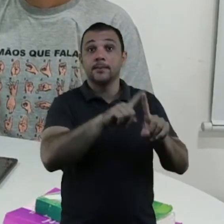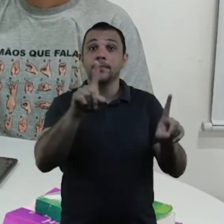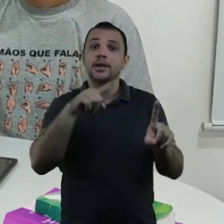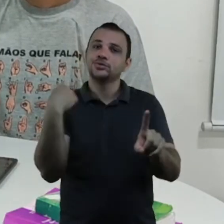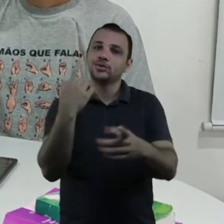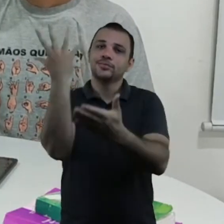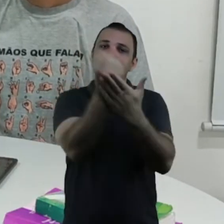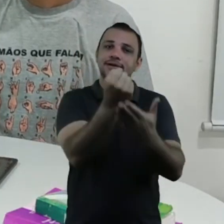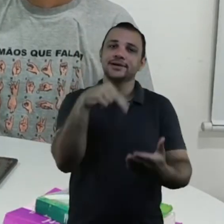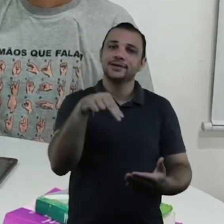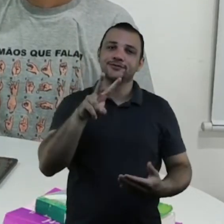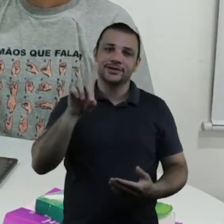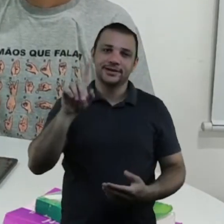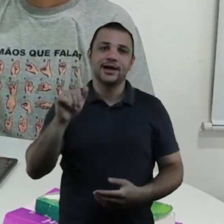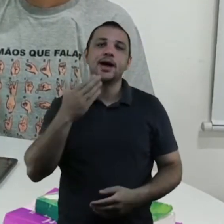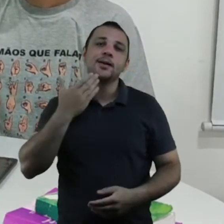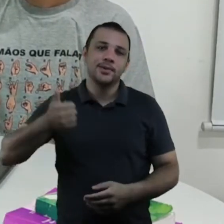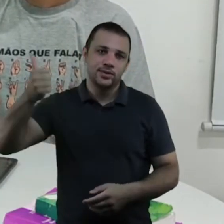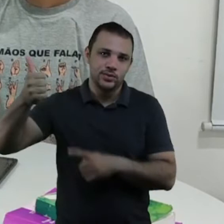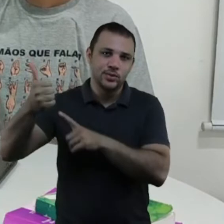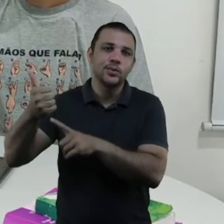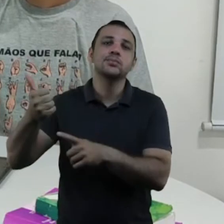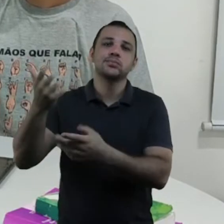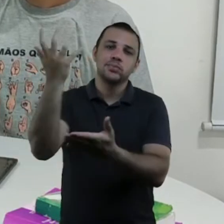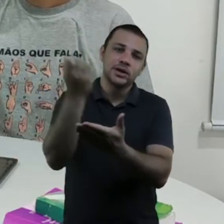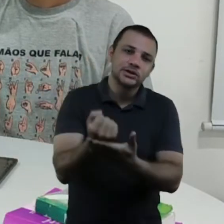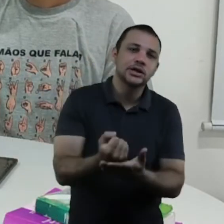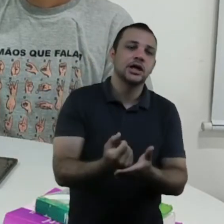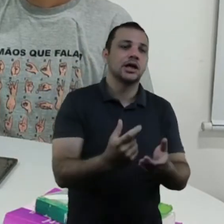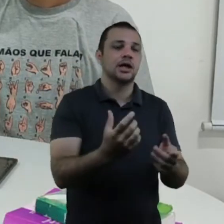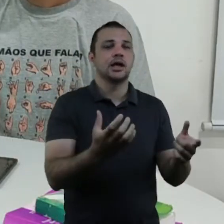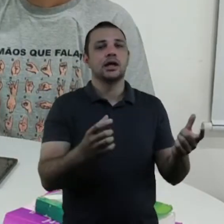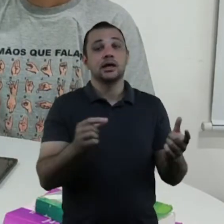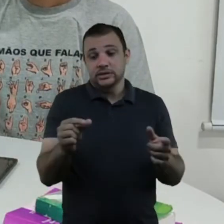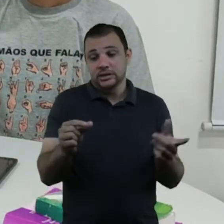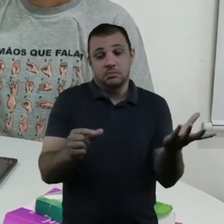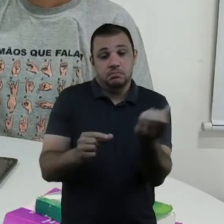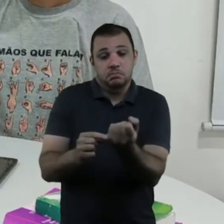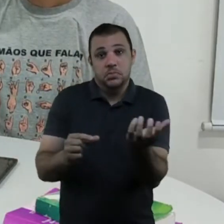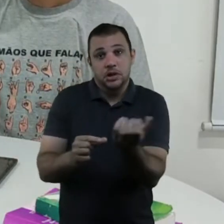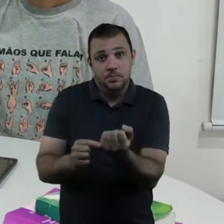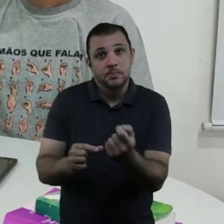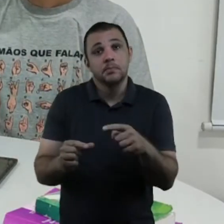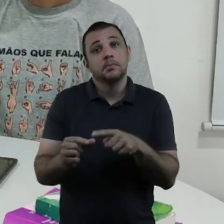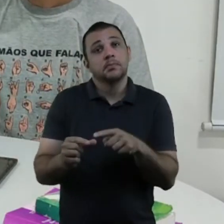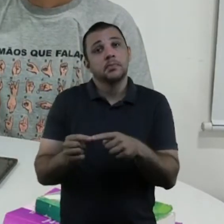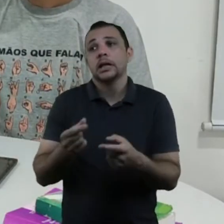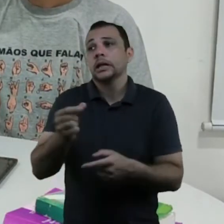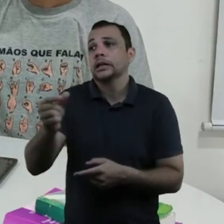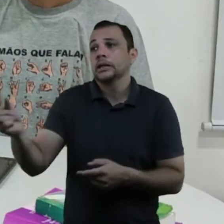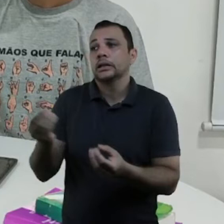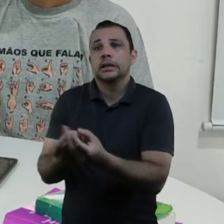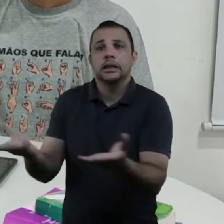NVDA. Nós baixamos da internet, nós criamos cópias portáteis, que podem ser abrigadas em vários dispositivos,